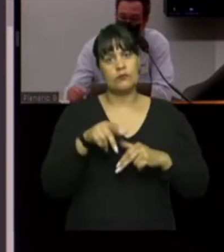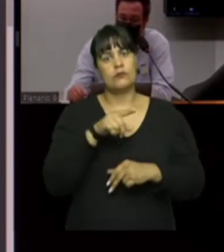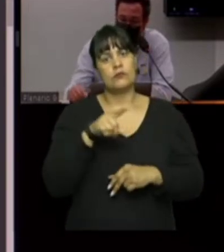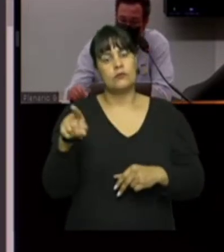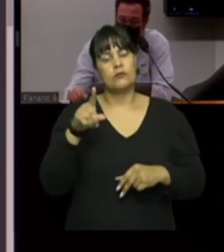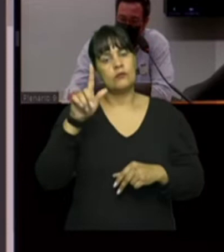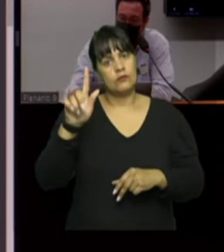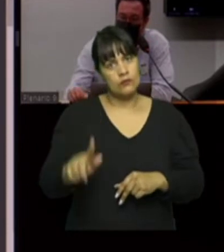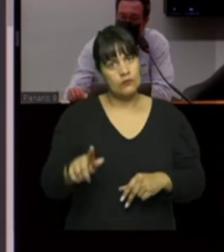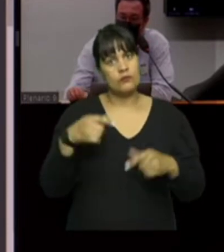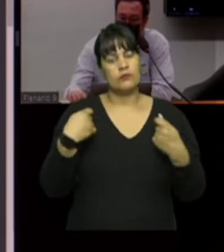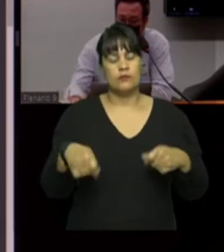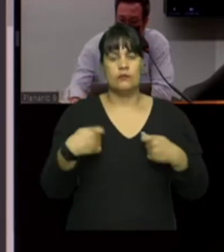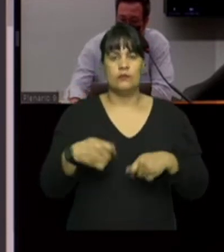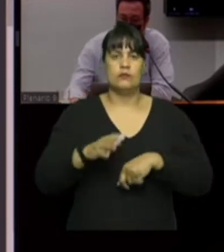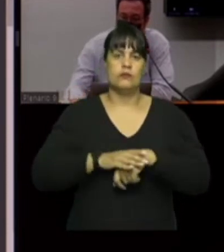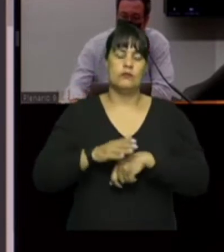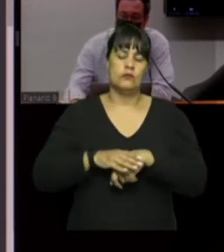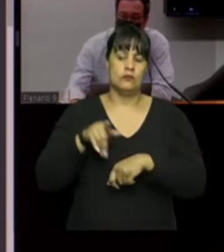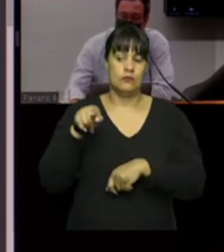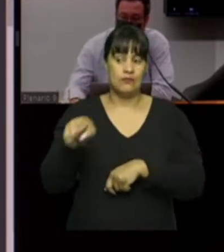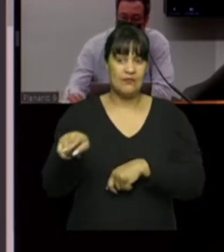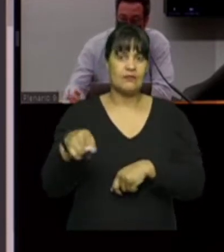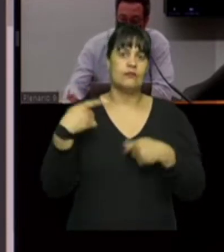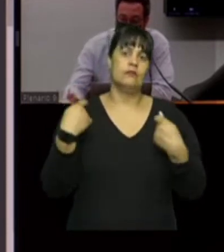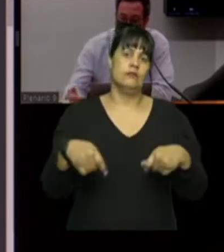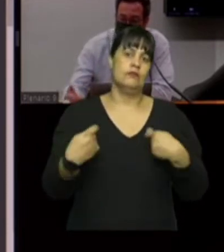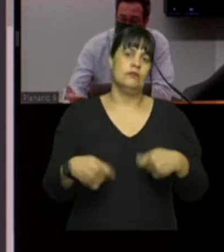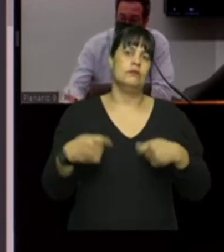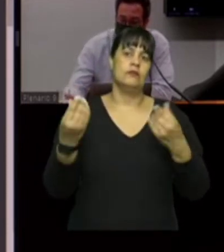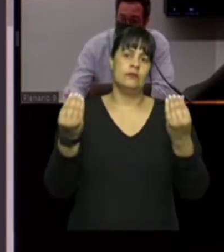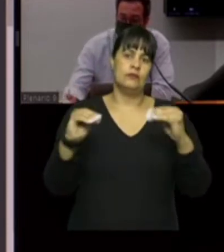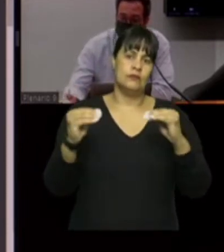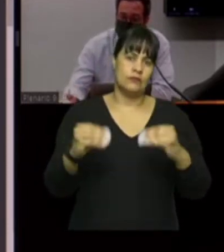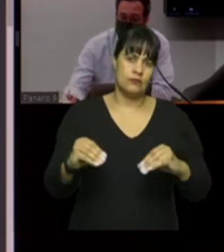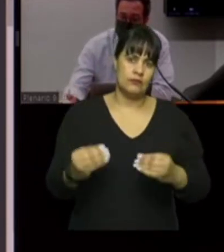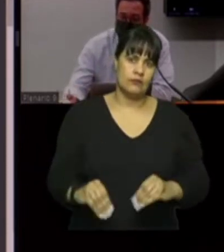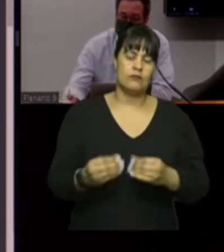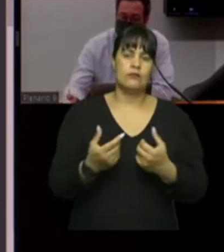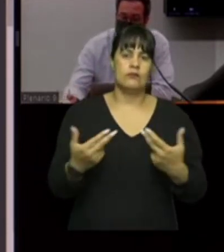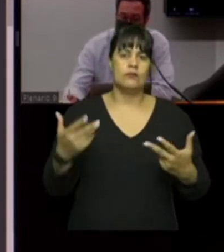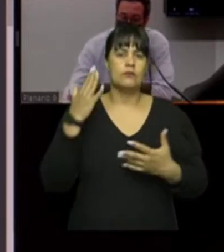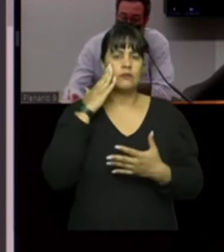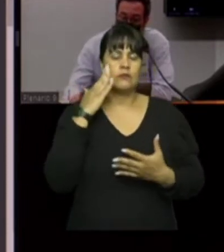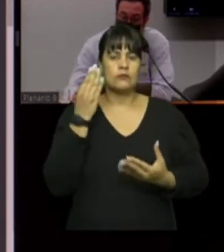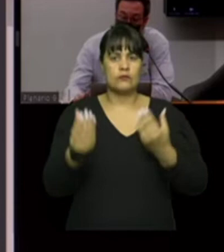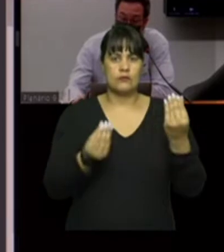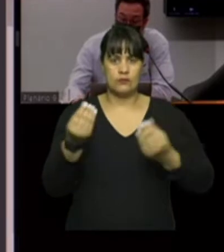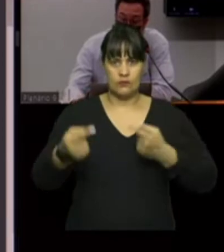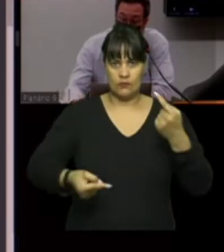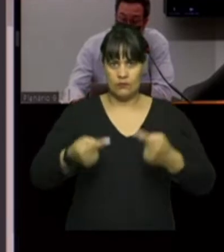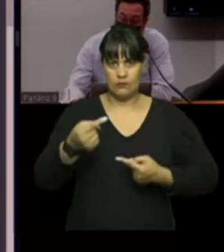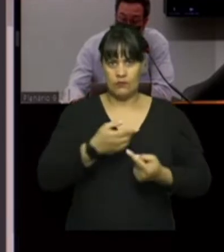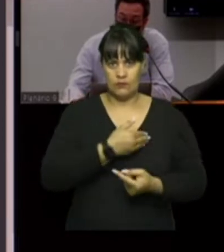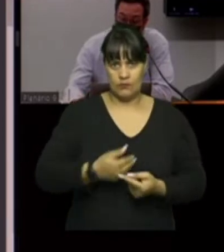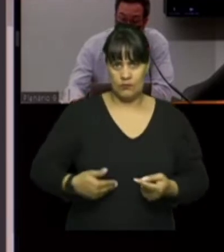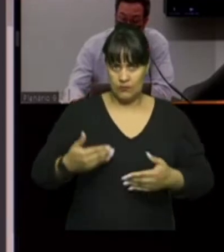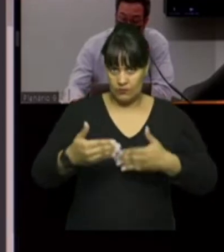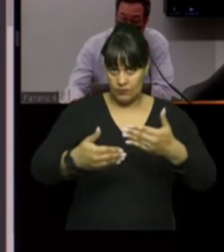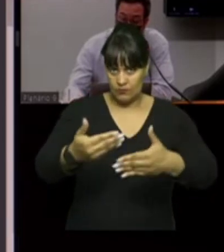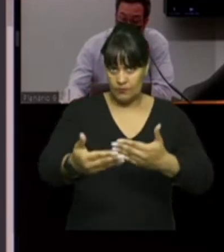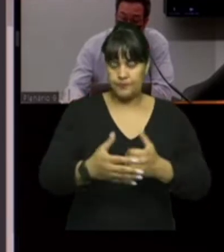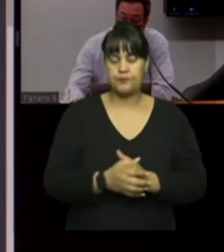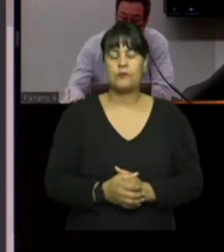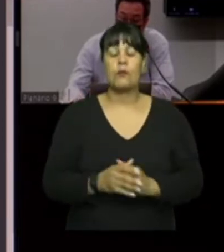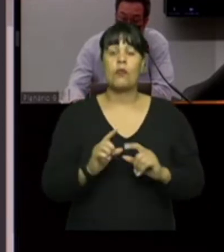porque ela que tem os dados do funcionamento e da engrenagem da política pública, né? Mas de